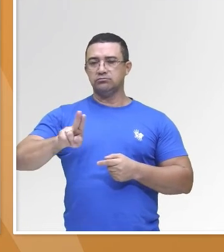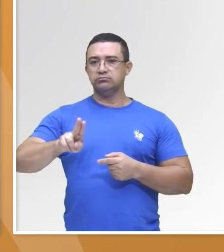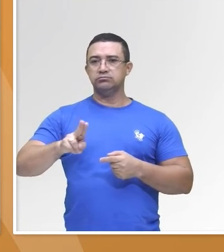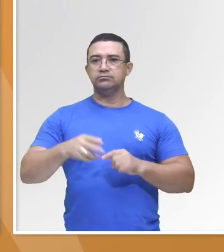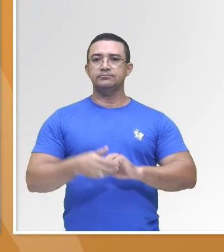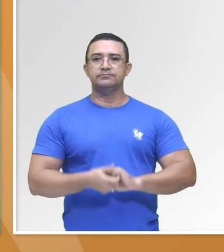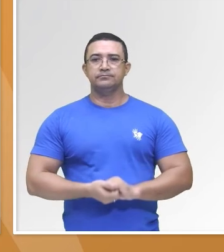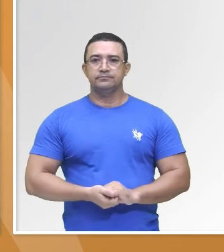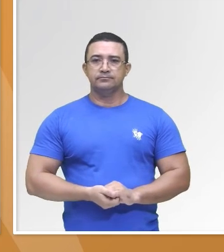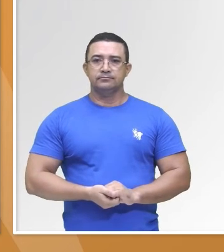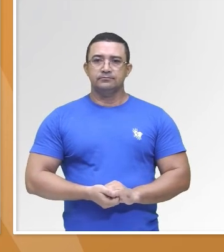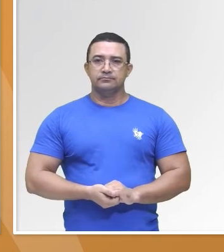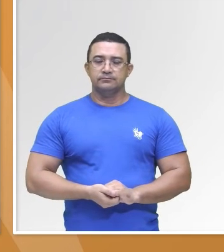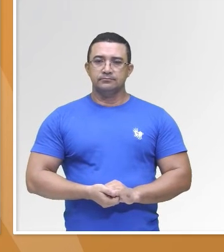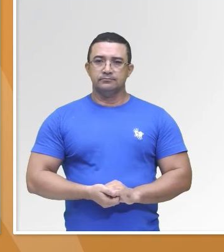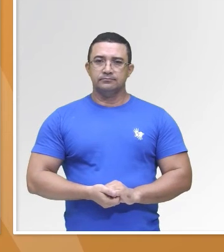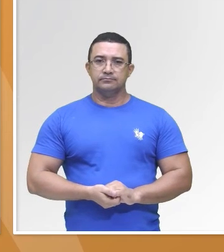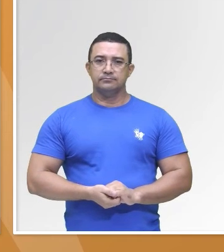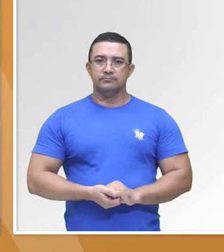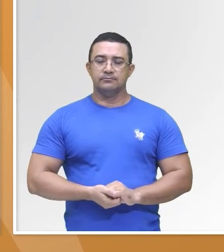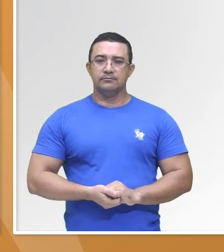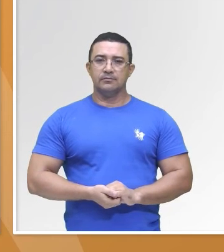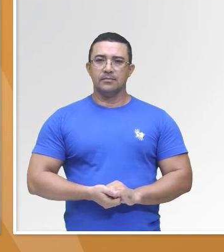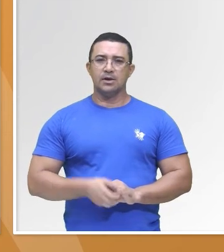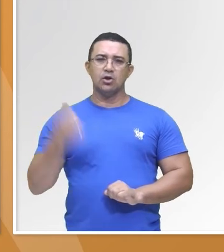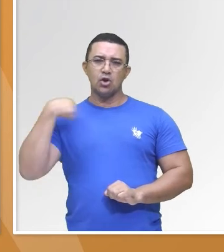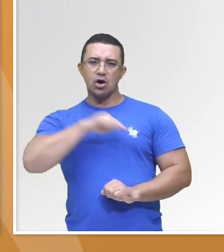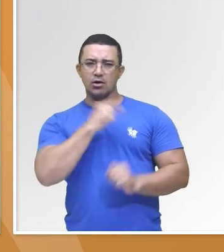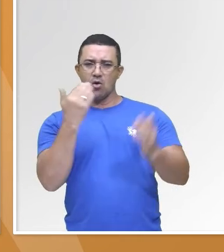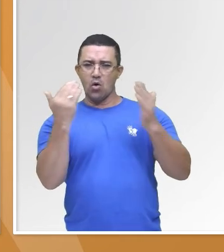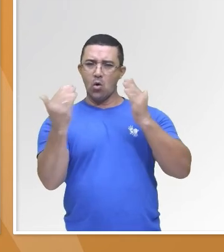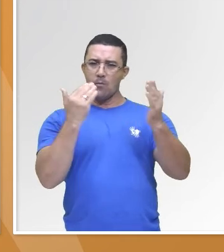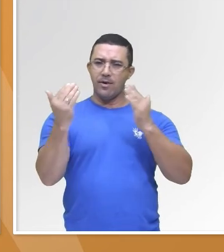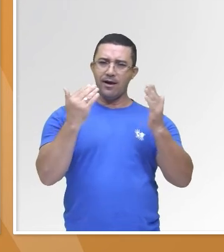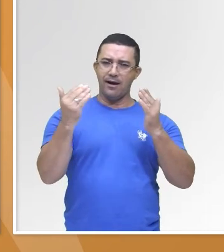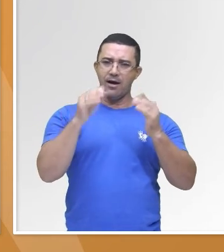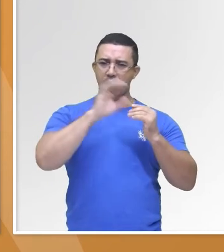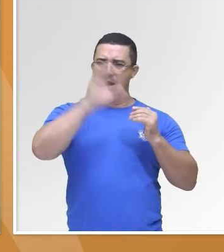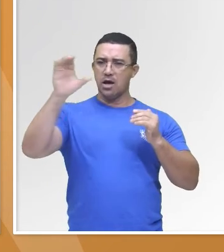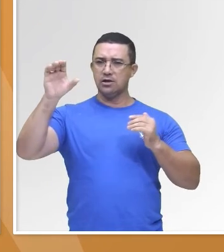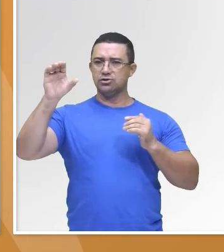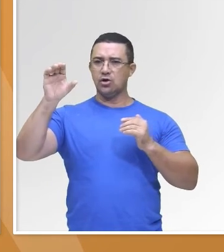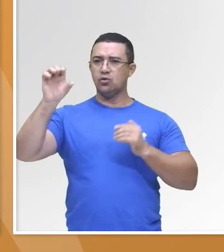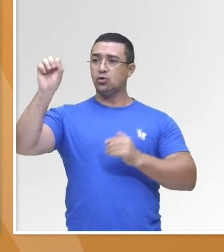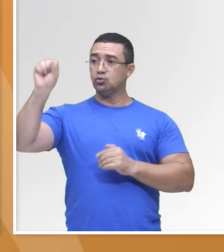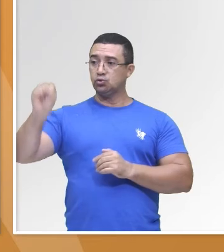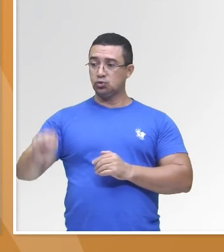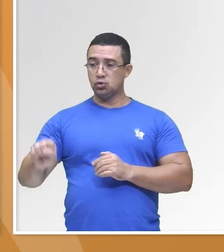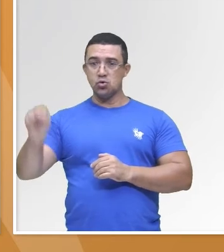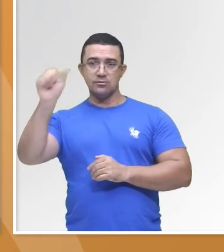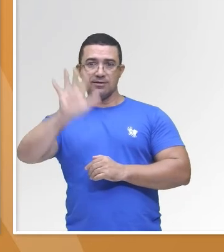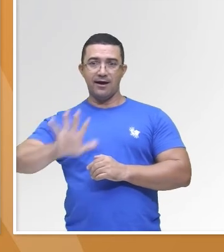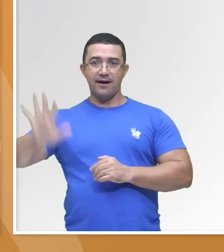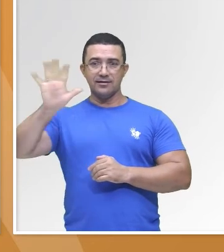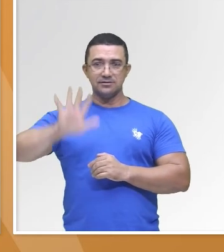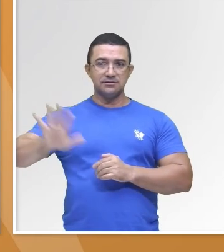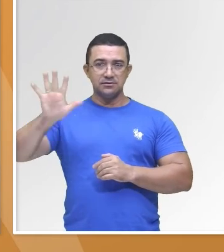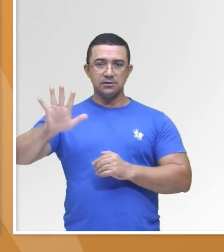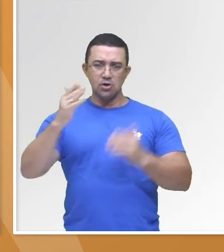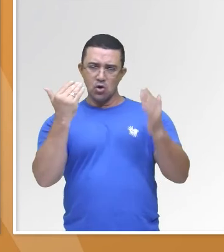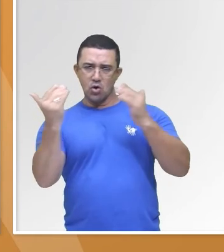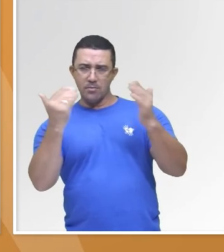também, tá? Então, se a gente compara, né, com a região sudeste, e se a gente